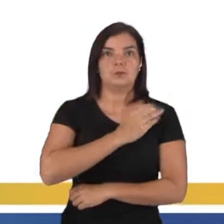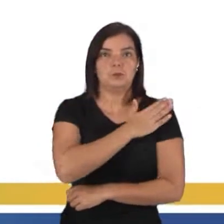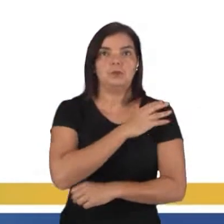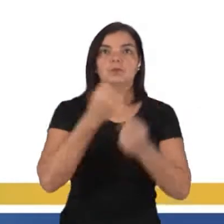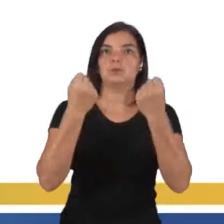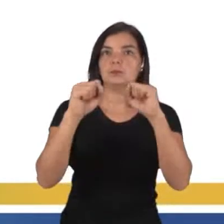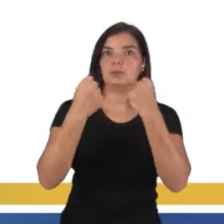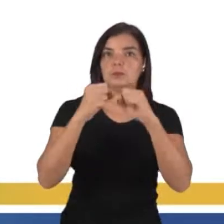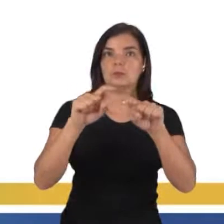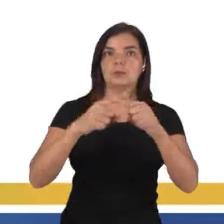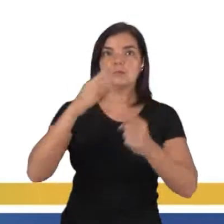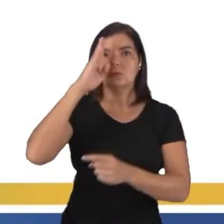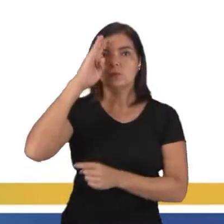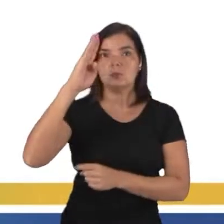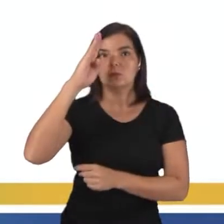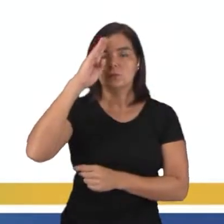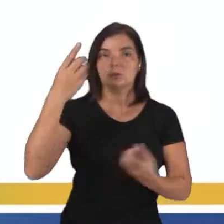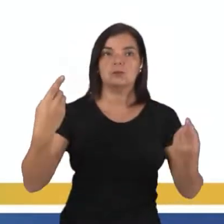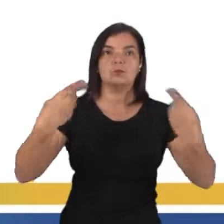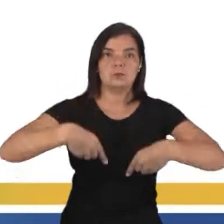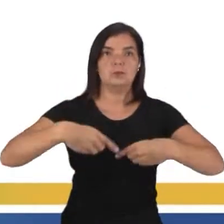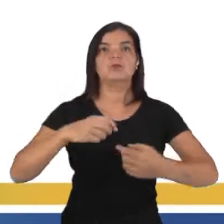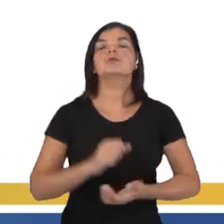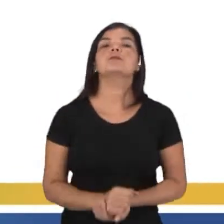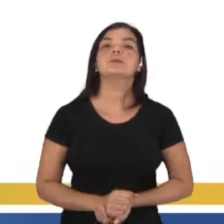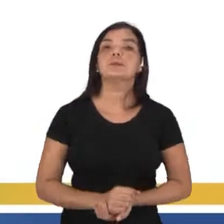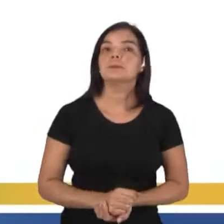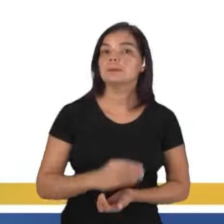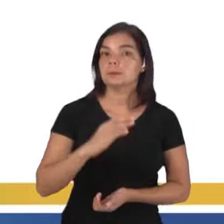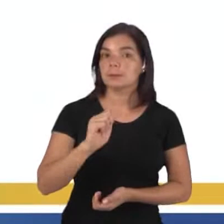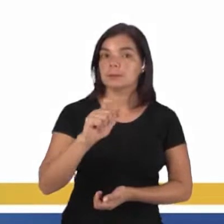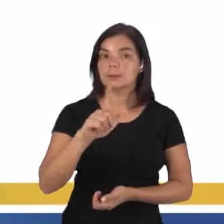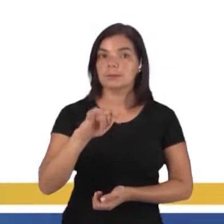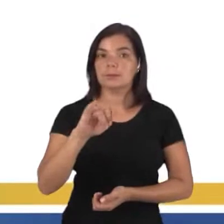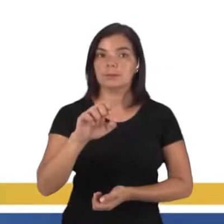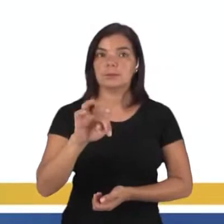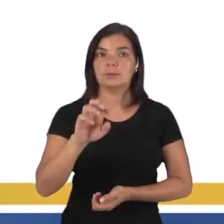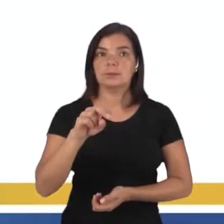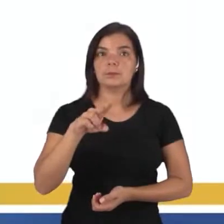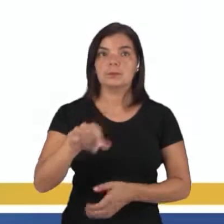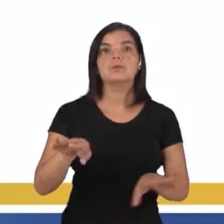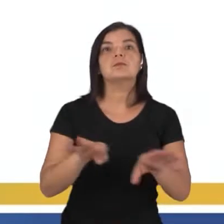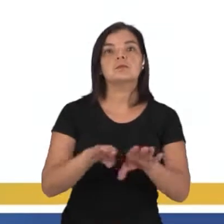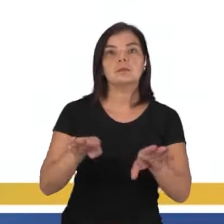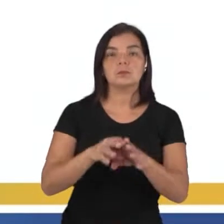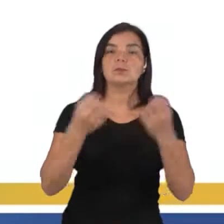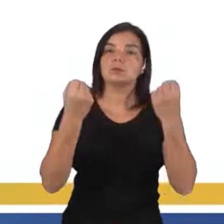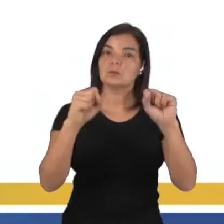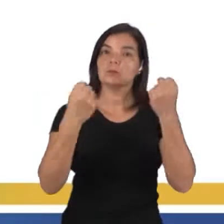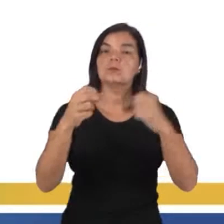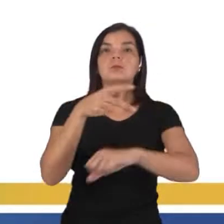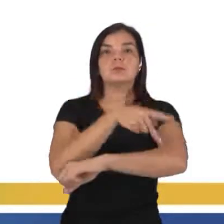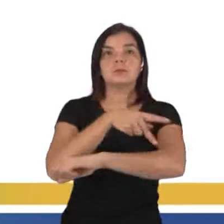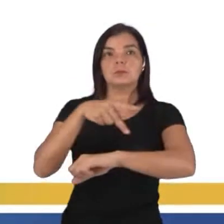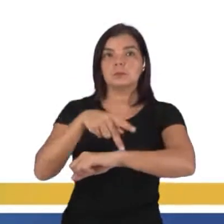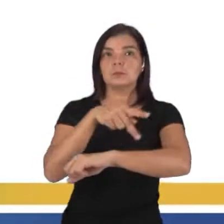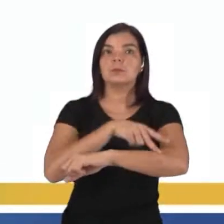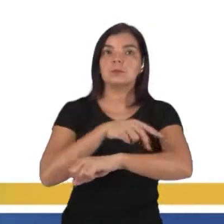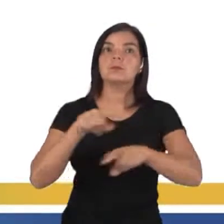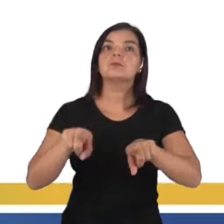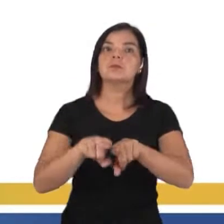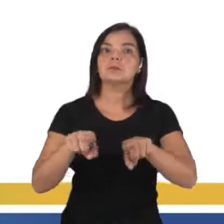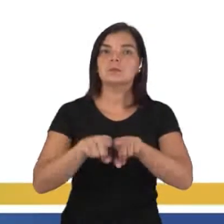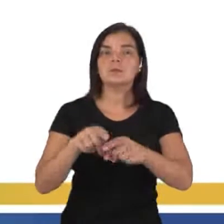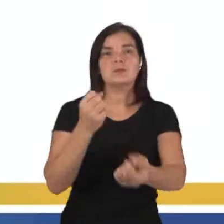com exercícios para preparar o soldado contra o inimigo. A calistenia também era uma ginástica pedagógica, que